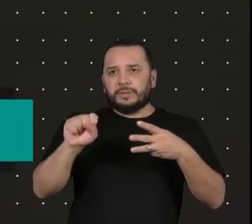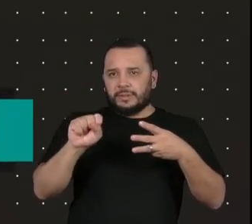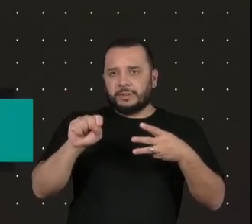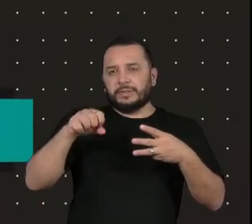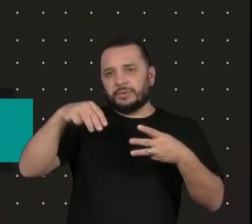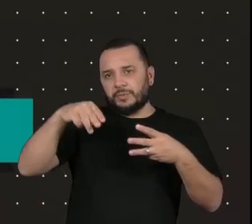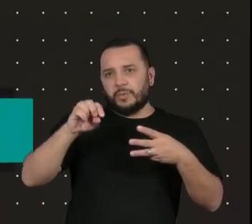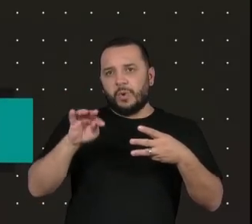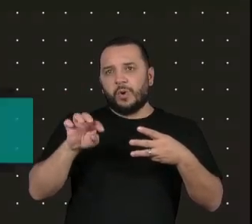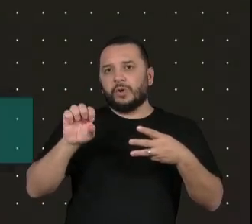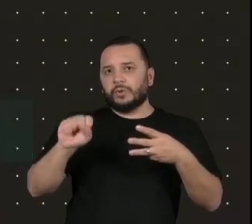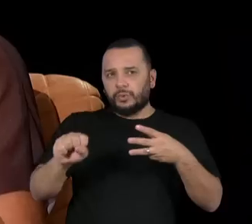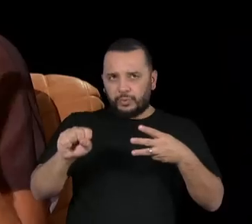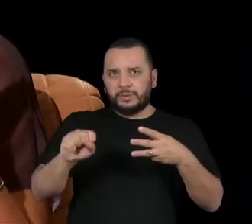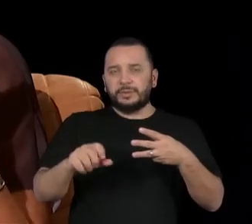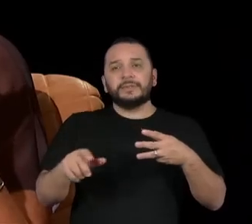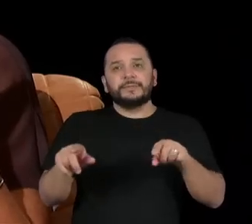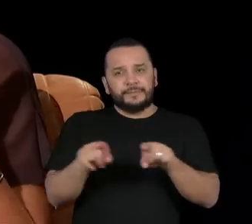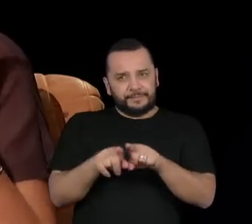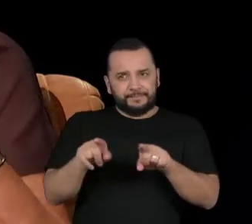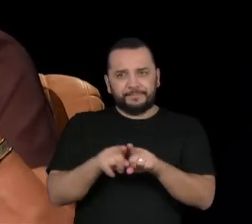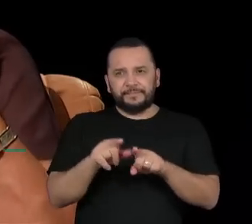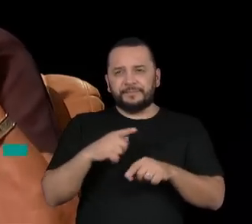realizadores. Também era um filme meio